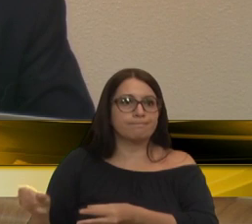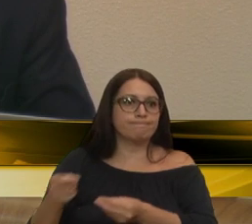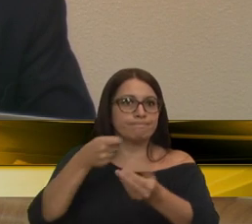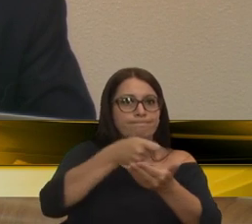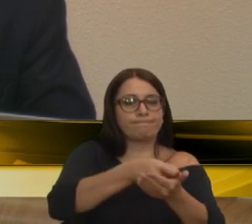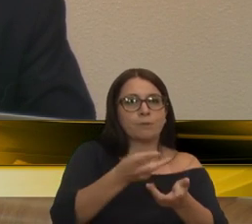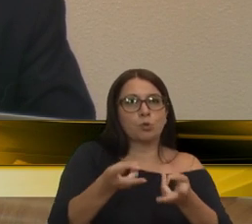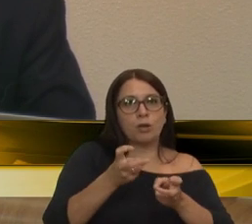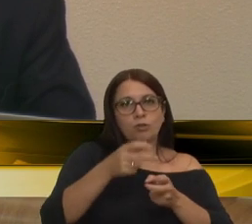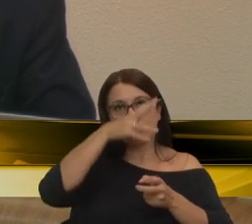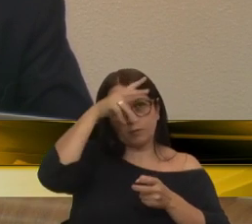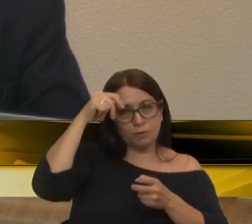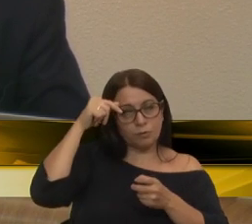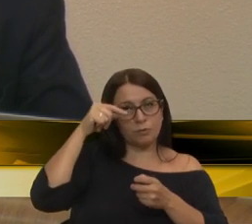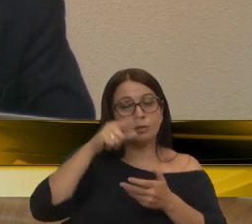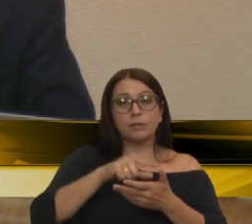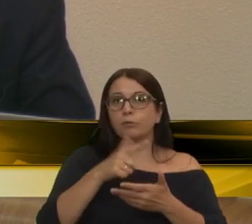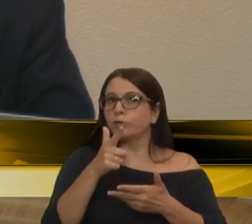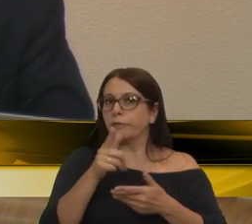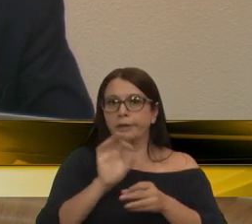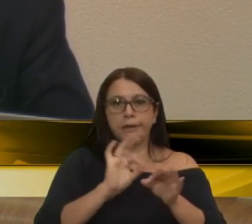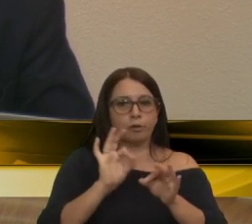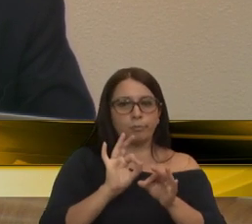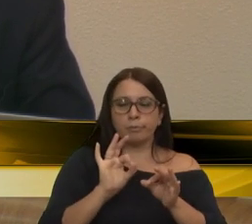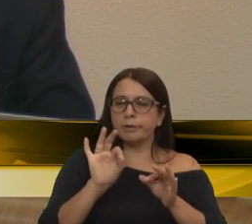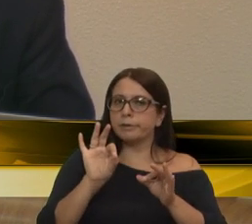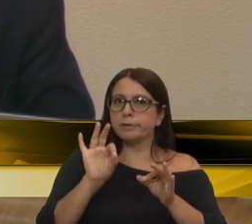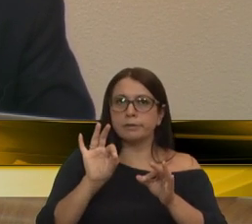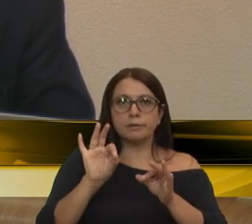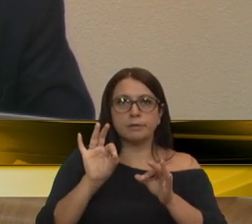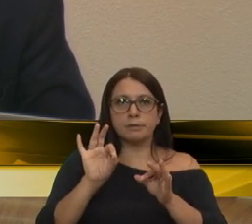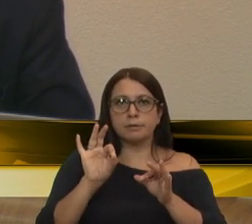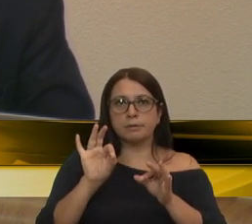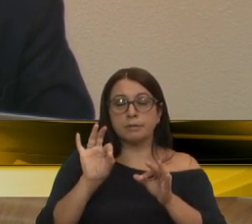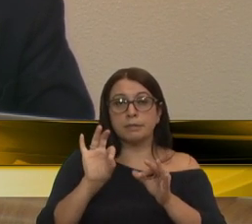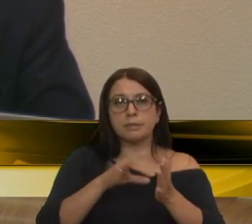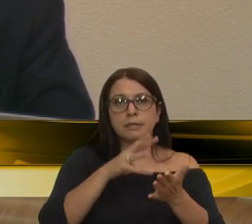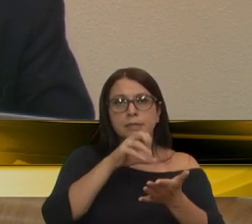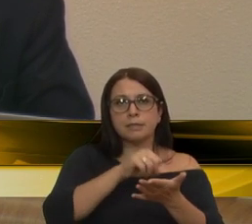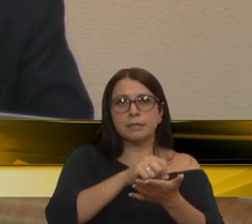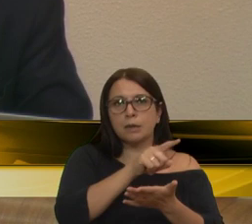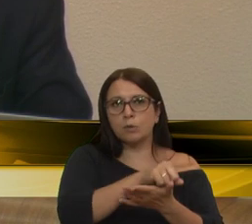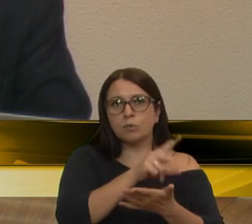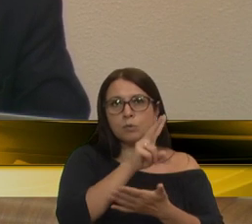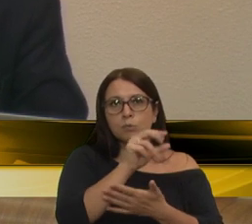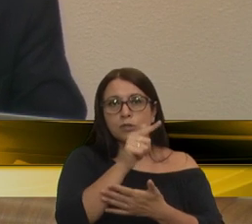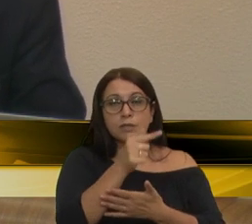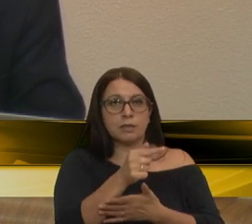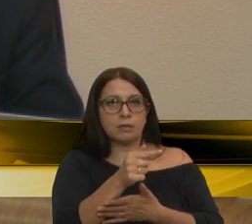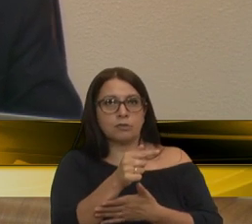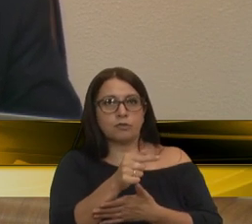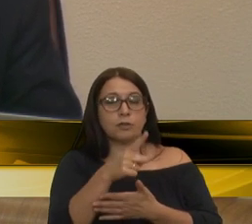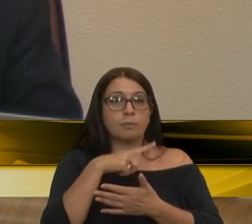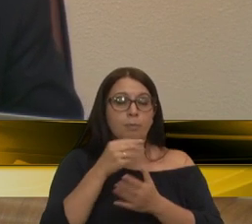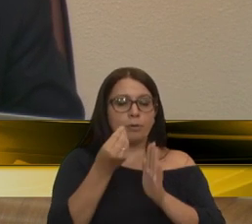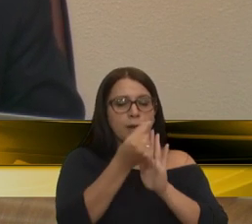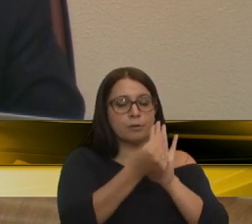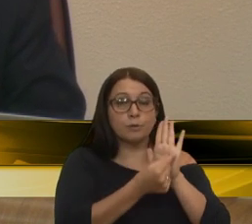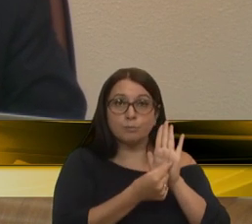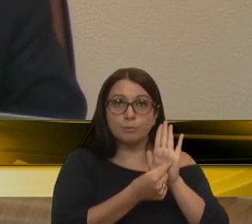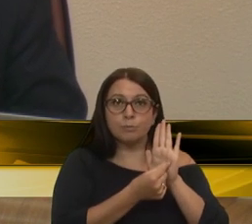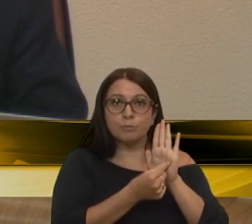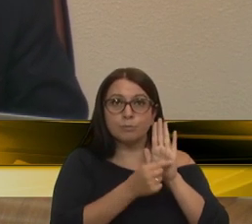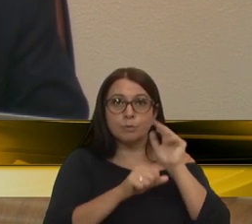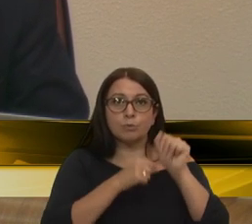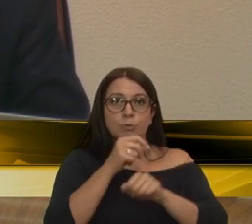Embora impago, não houve nenhuma inscrição naquele ano de 2017 para figurar no orçamento previsto para o ano